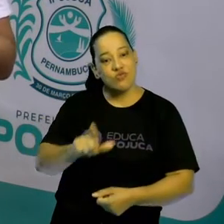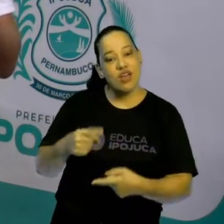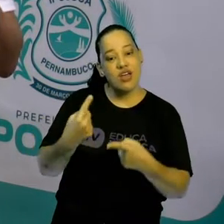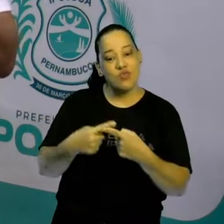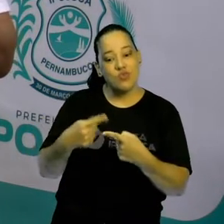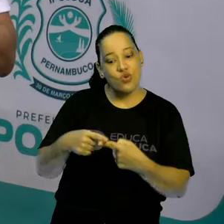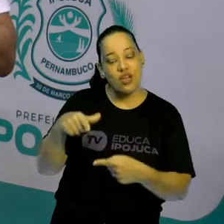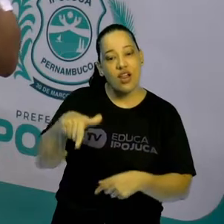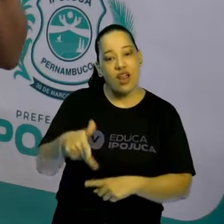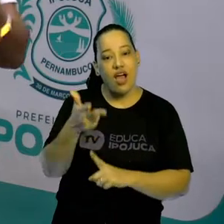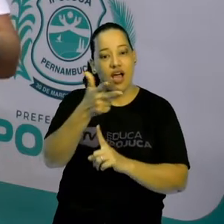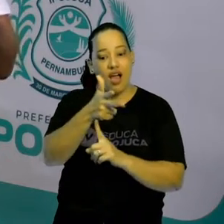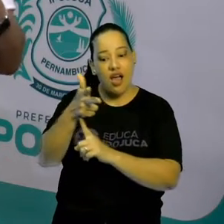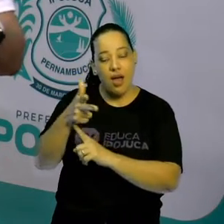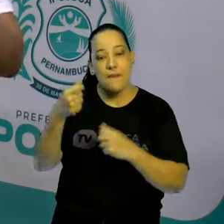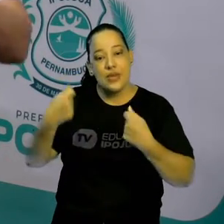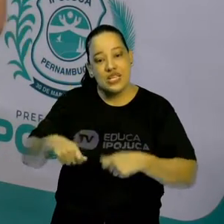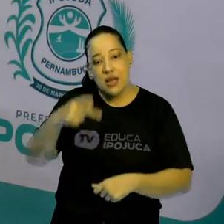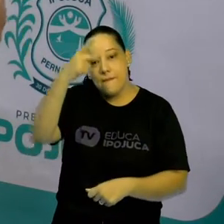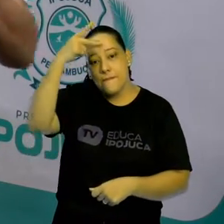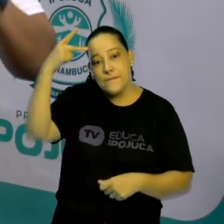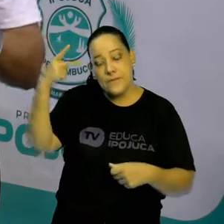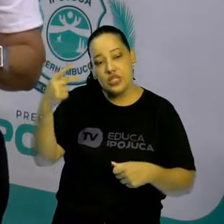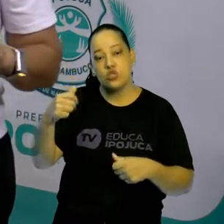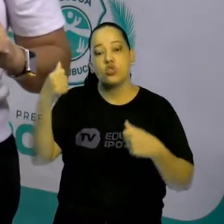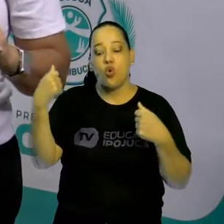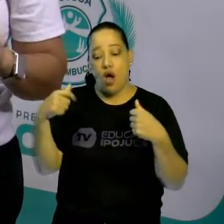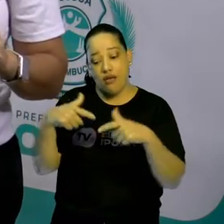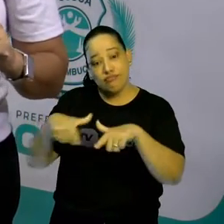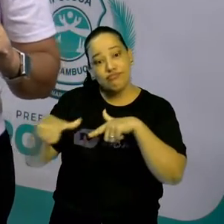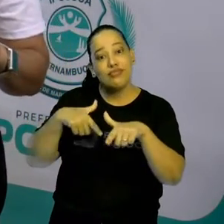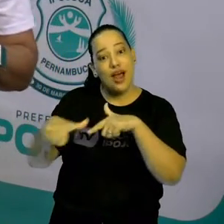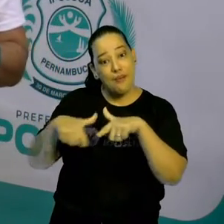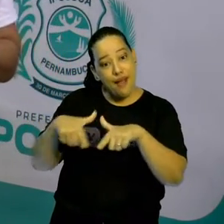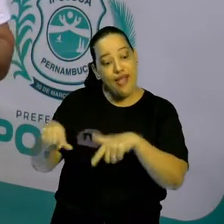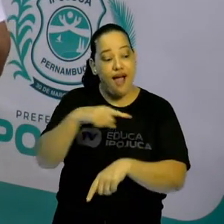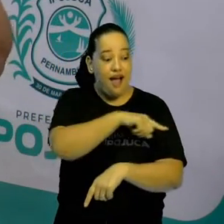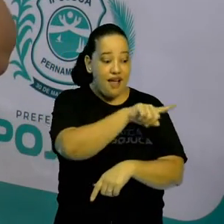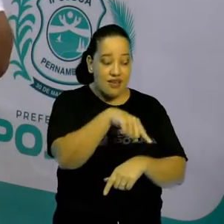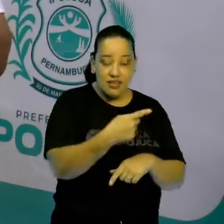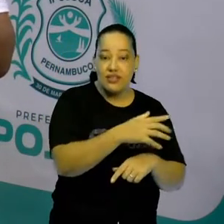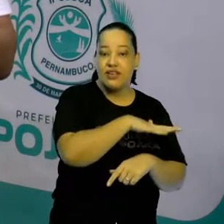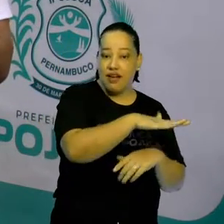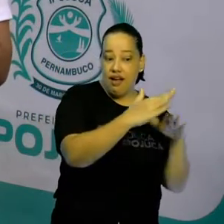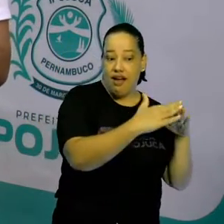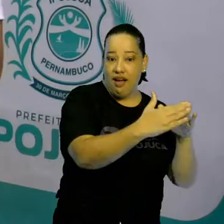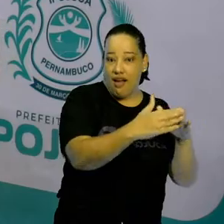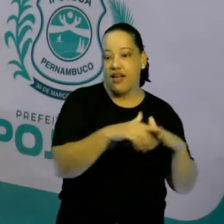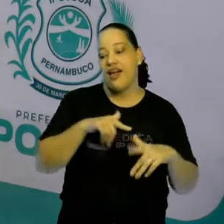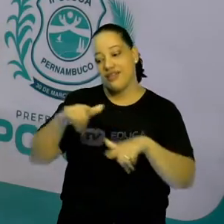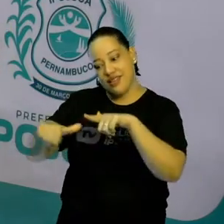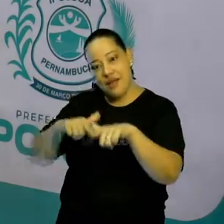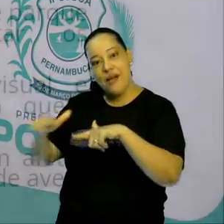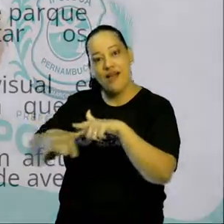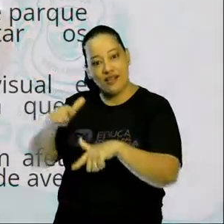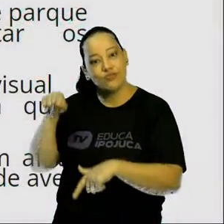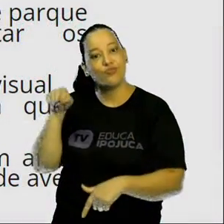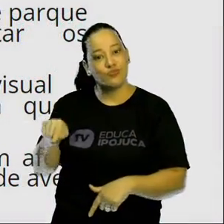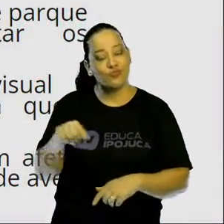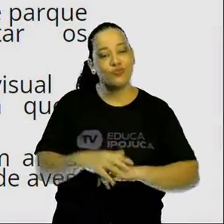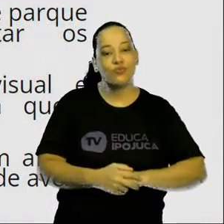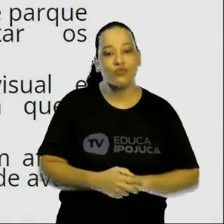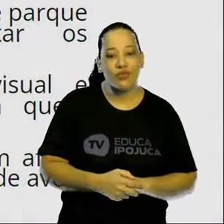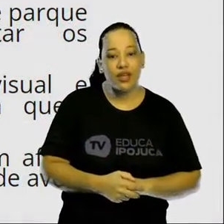trabalhar. E isso vai ocasionar emprego para as pessoas que moram ali naquela região. A desvantagem, ela